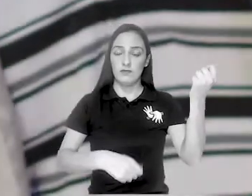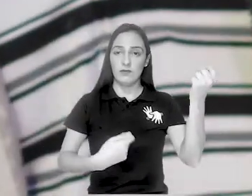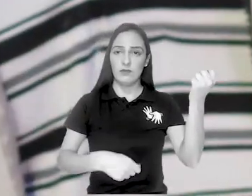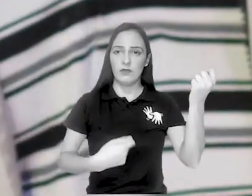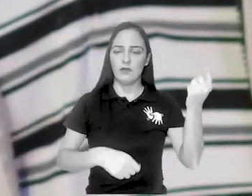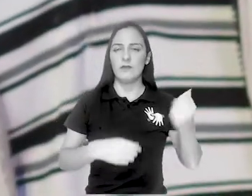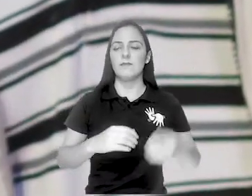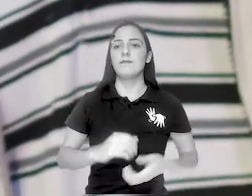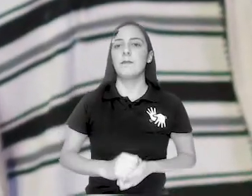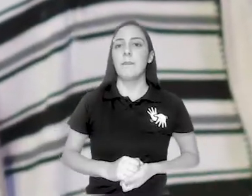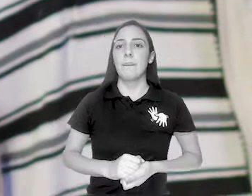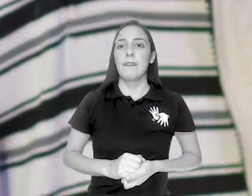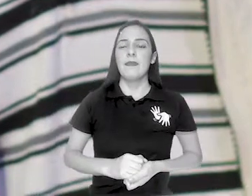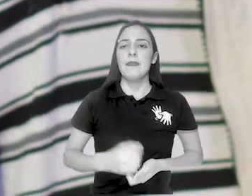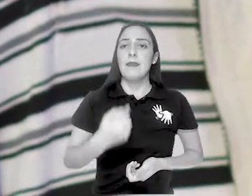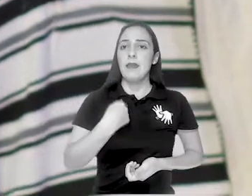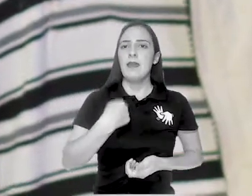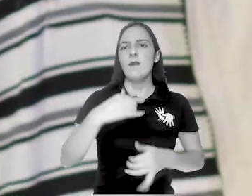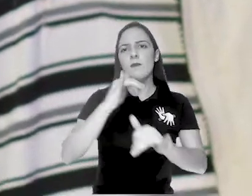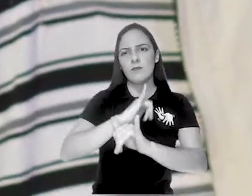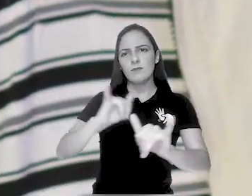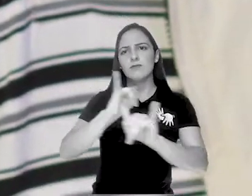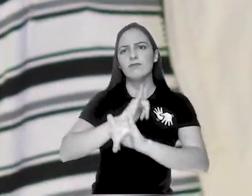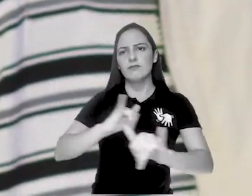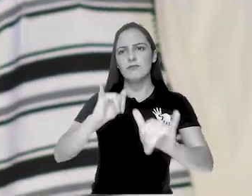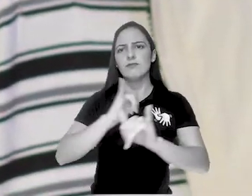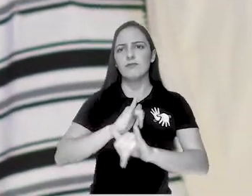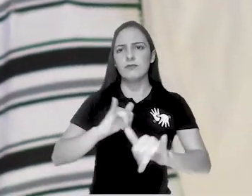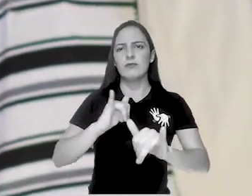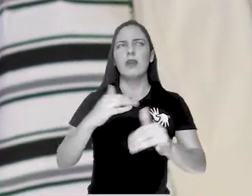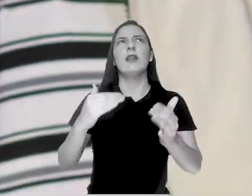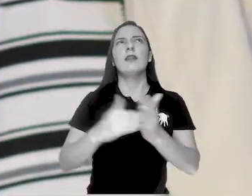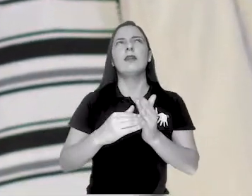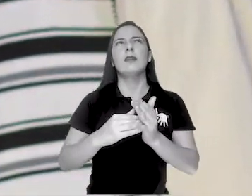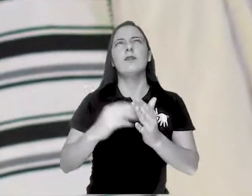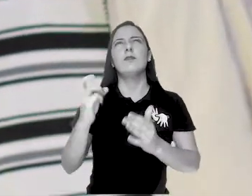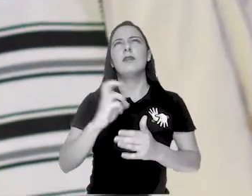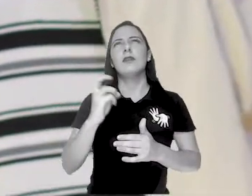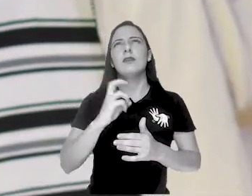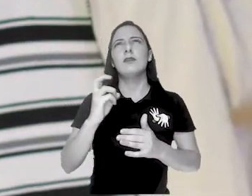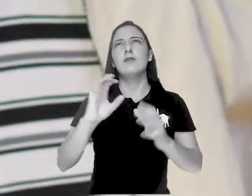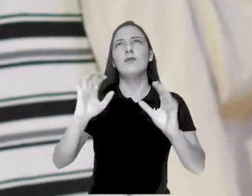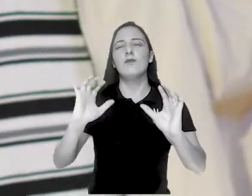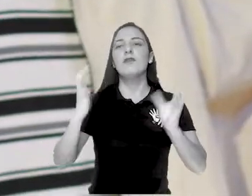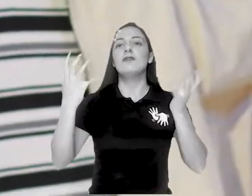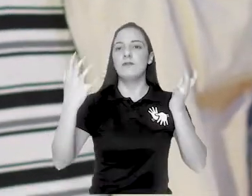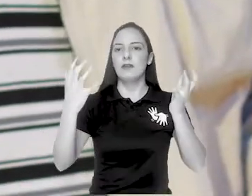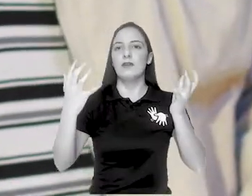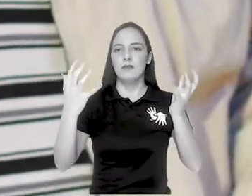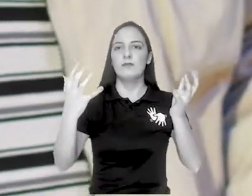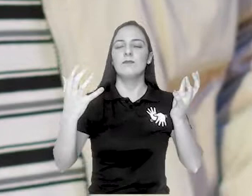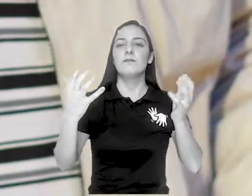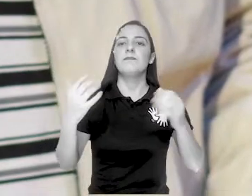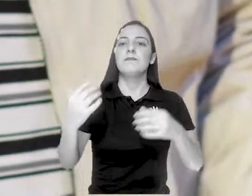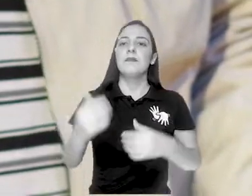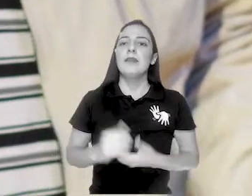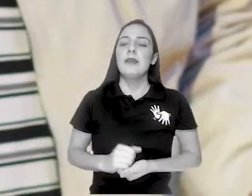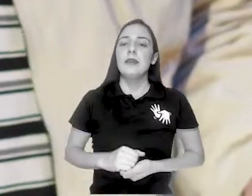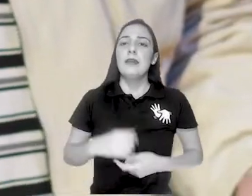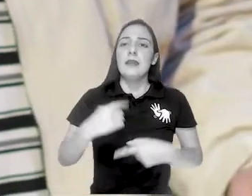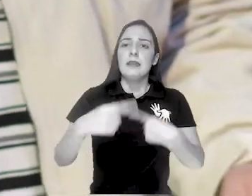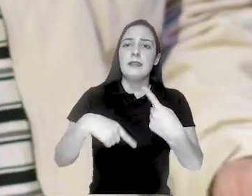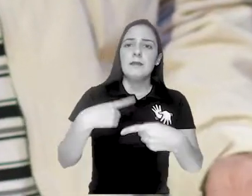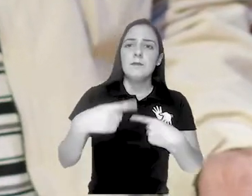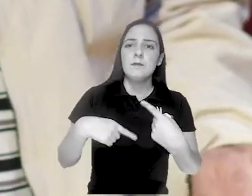como apresentador do festival, até o quinto Festival de Viola, eu tive o prazer de apresentar até o quinto festival. E depois,